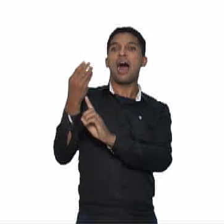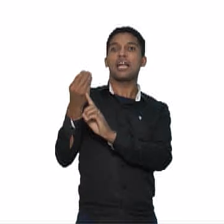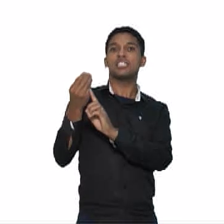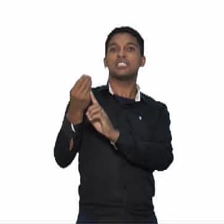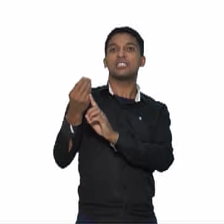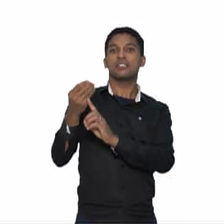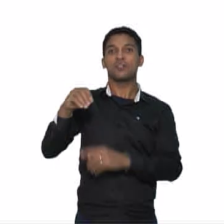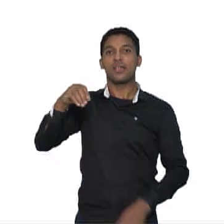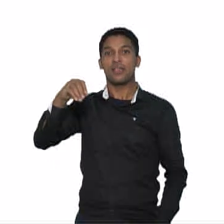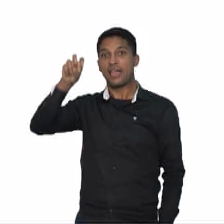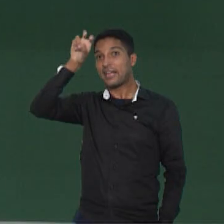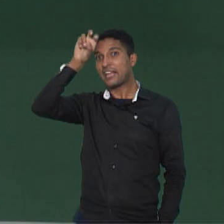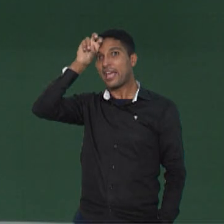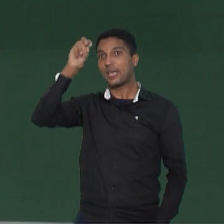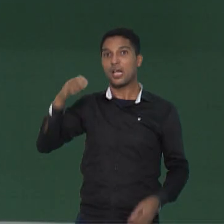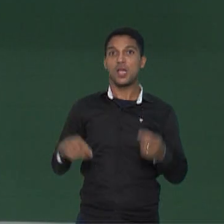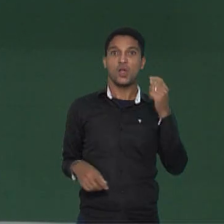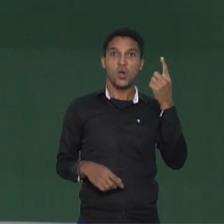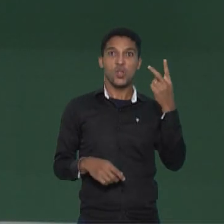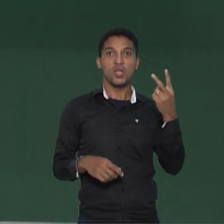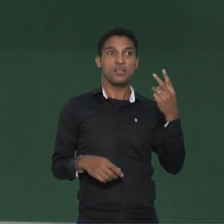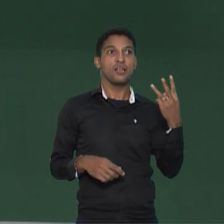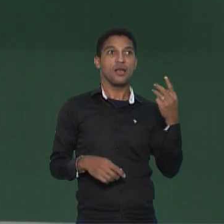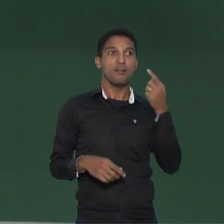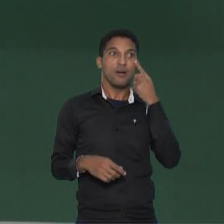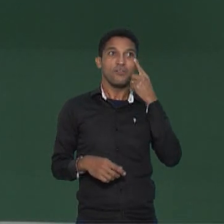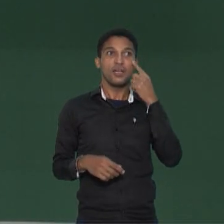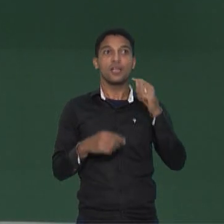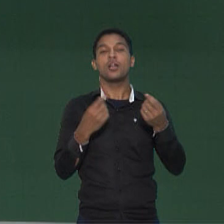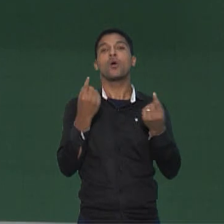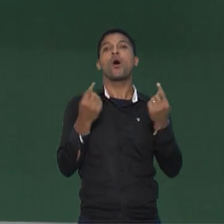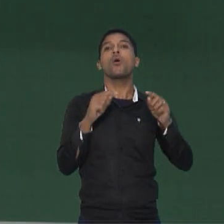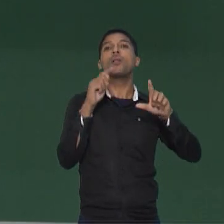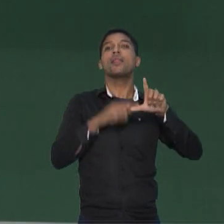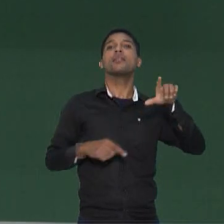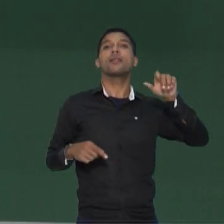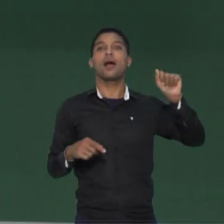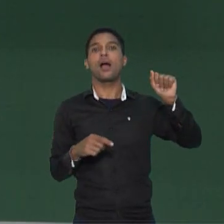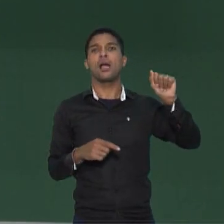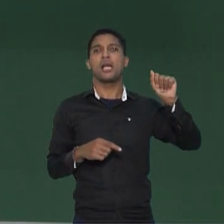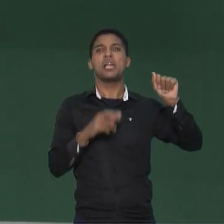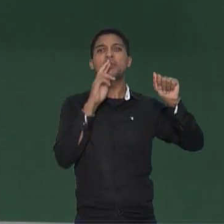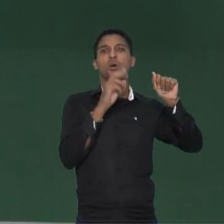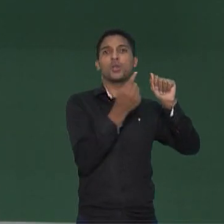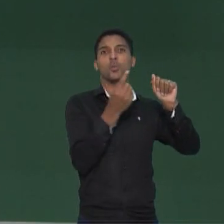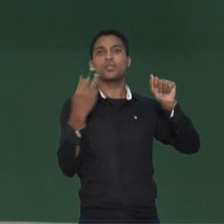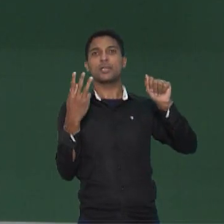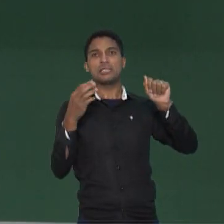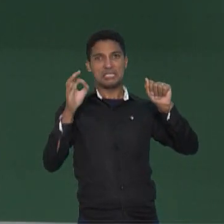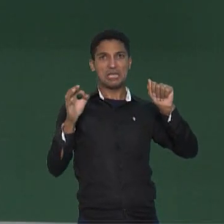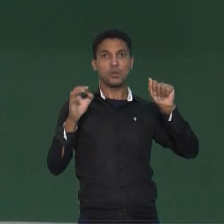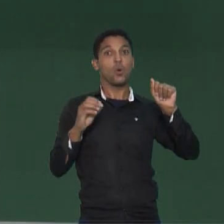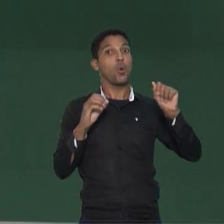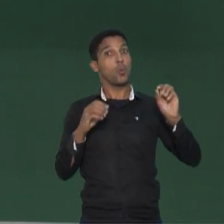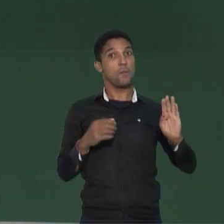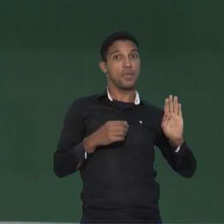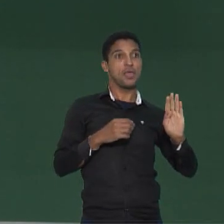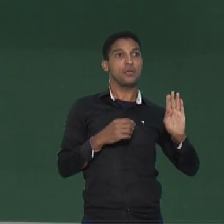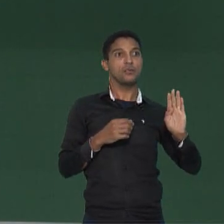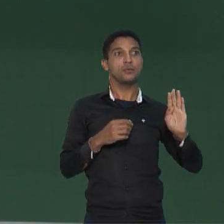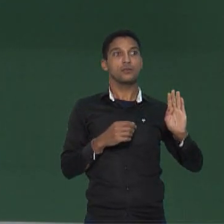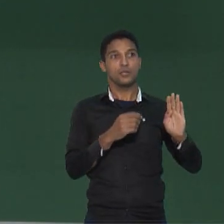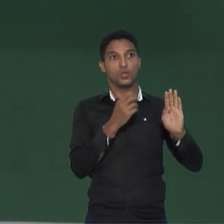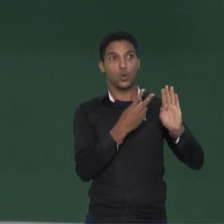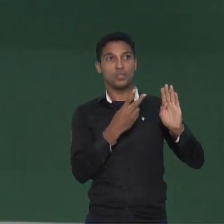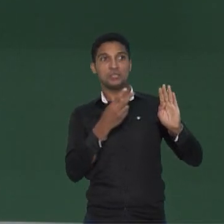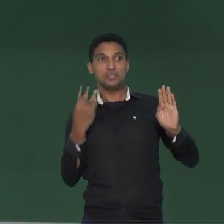convencionalismo. 1, 2 e 3. Letra A, a resposta 1 e 3 são corretas, ou letra B, a resposta 2 e 3